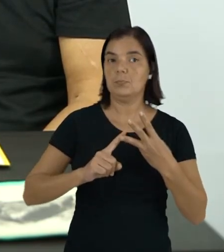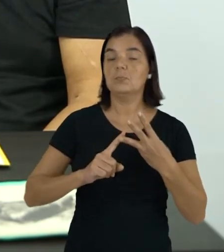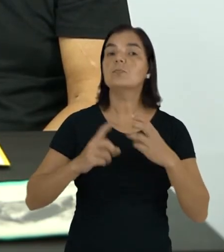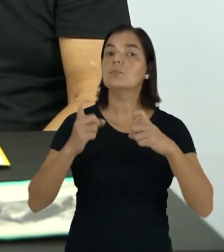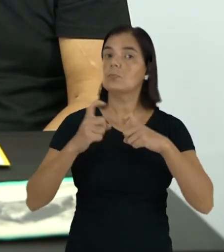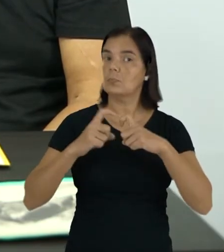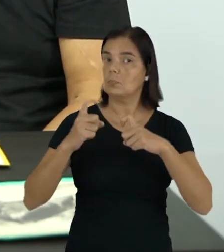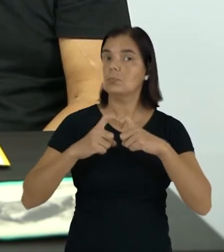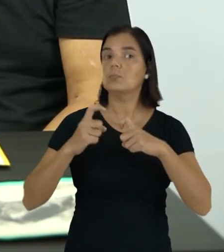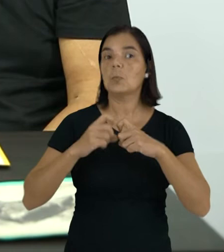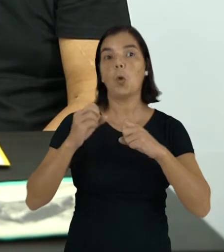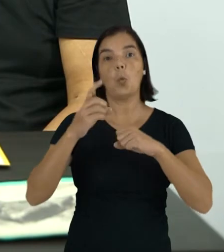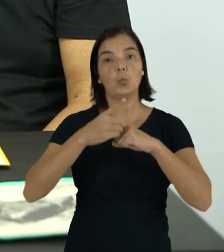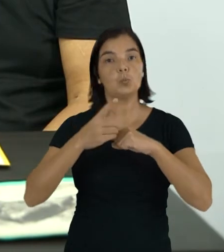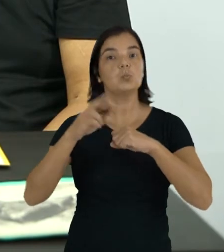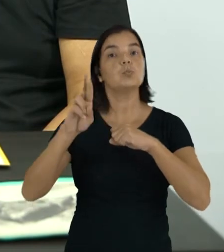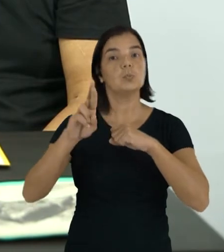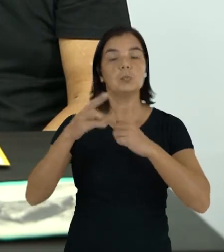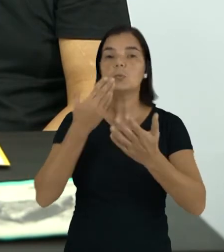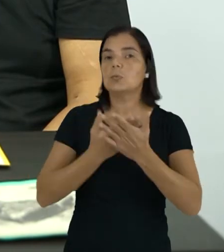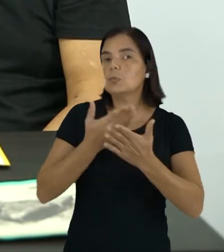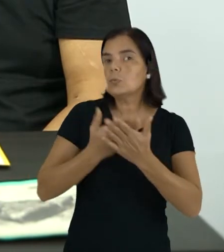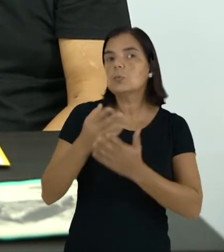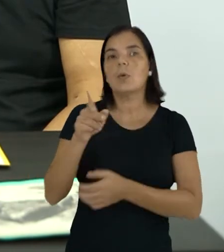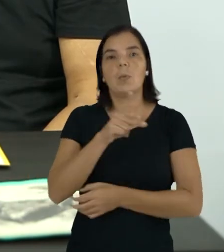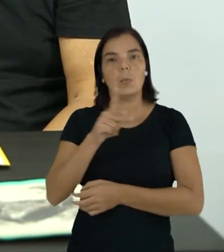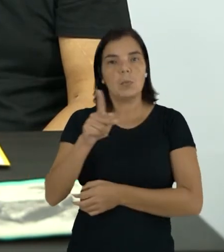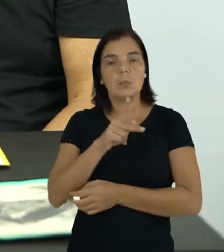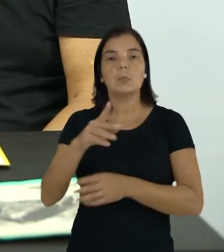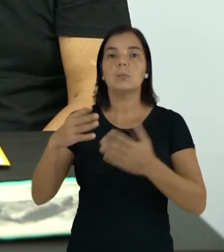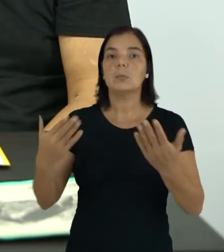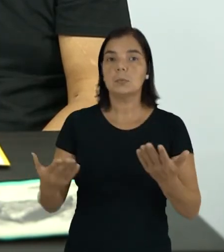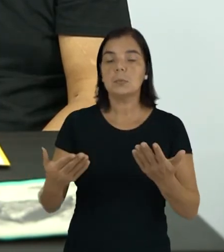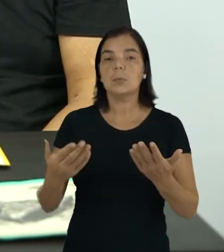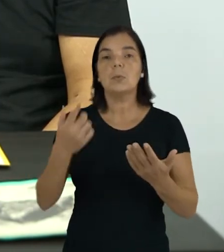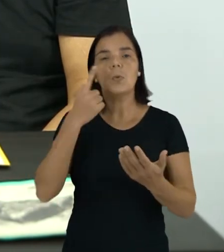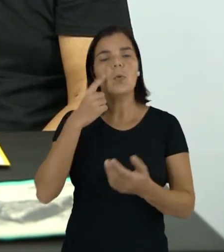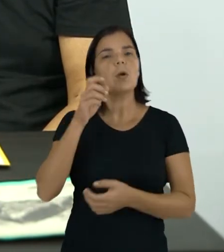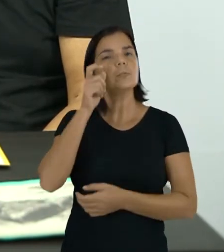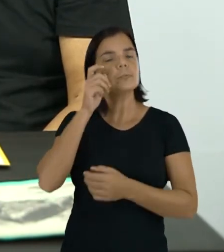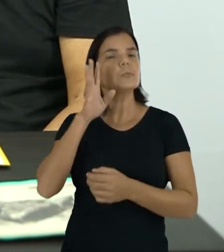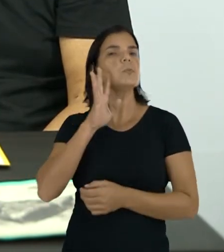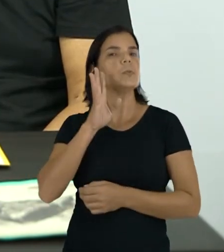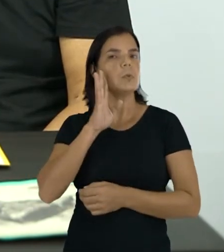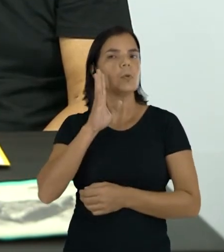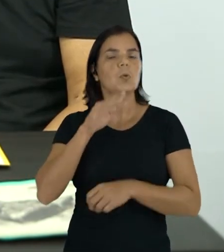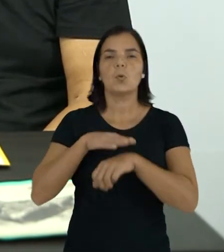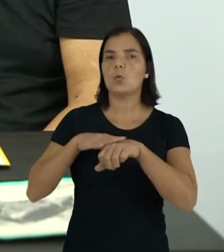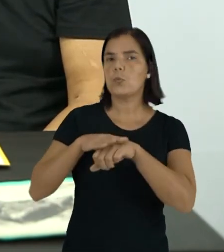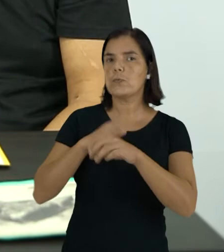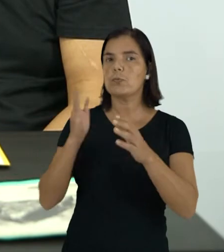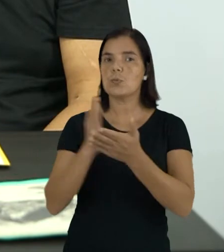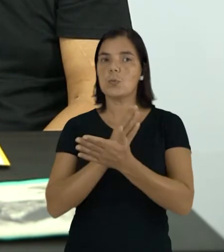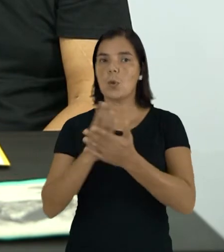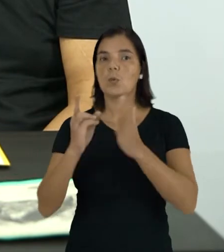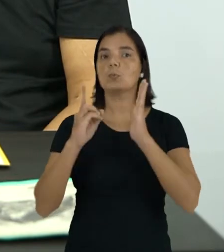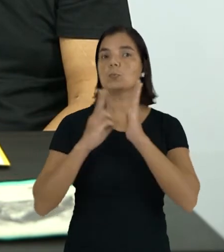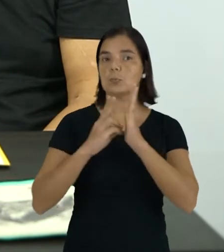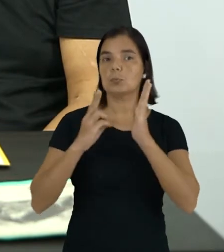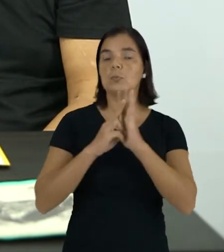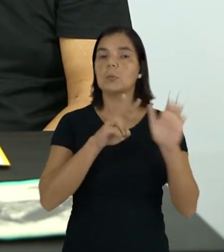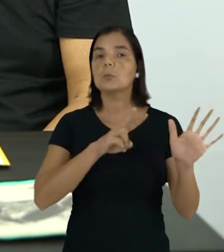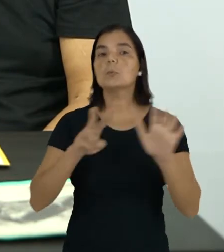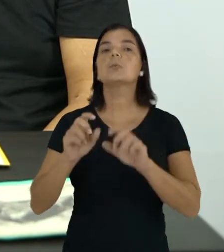doutor, fazendo doutorado, estudando, professores. Então, mas o que eu achei interessante, eu conversando com alguns indígenas, nessa